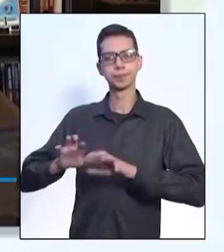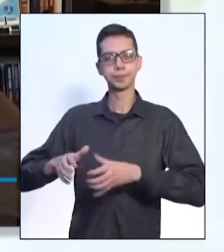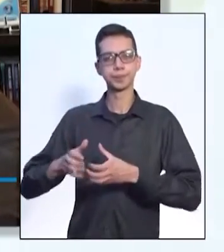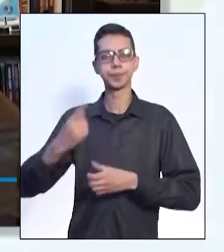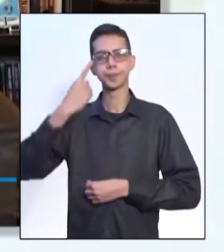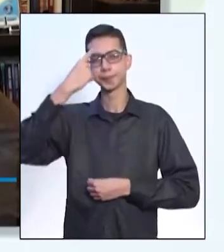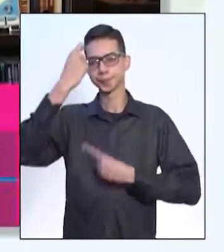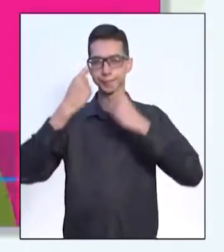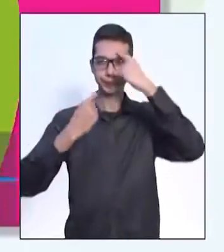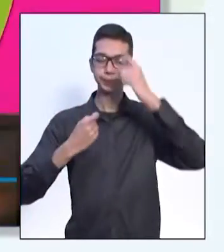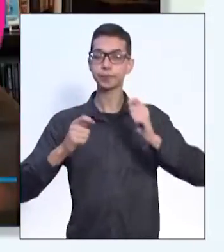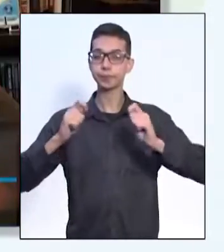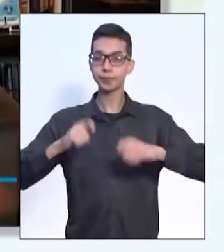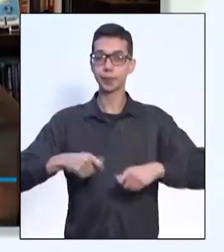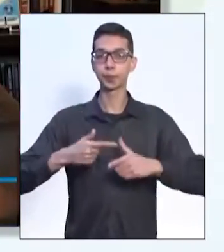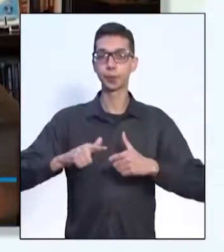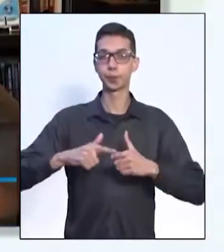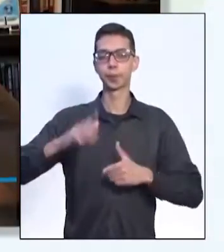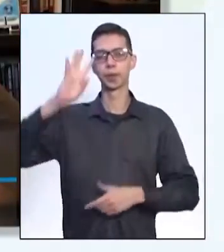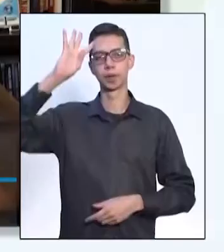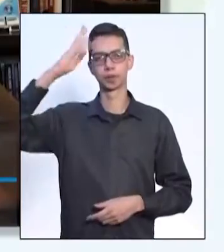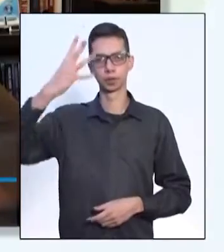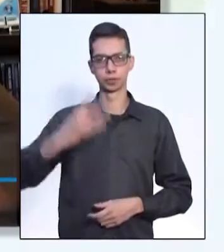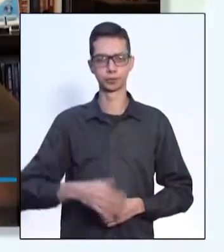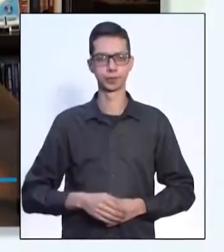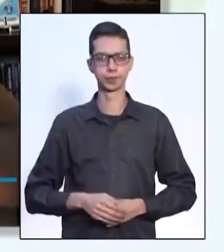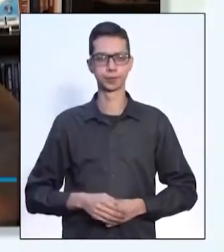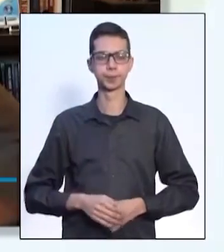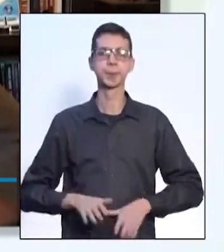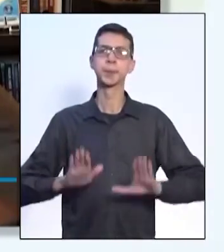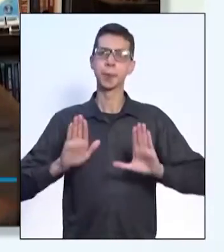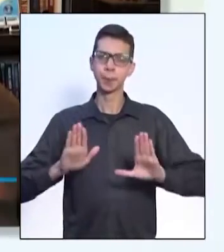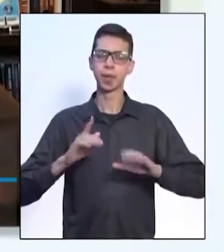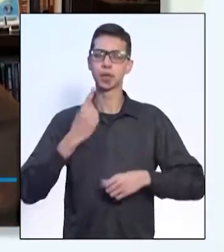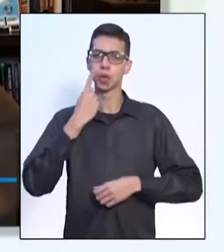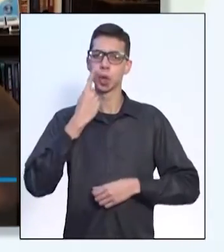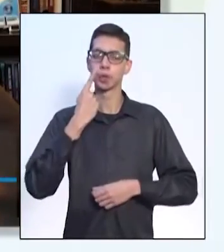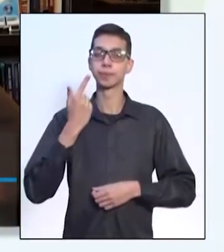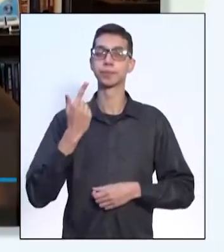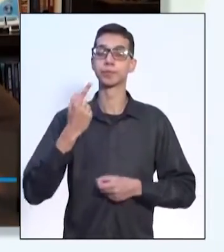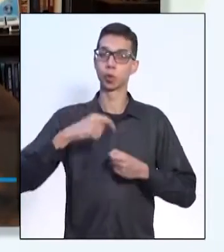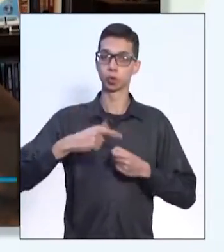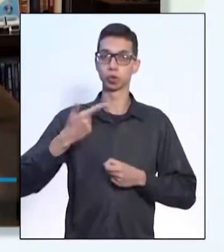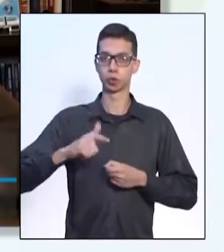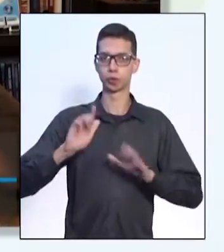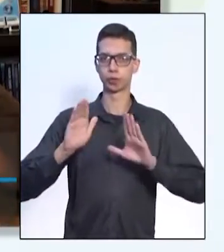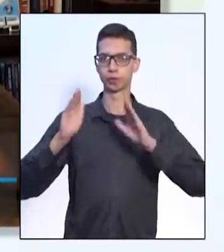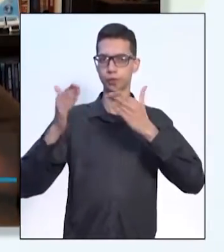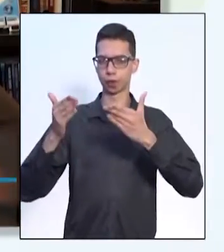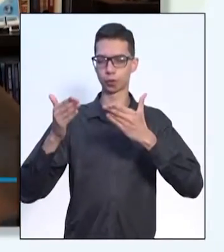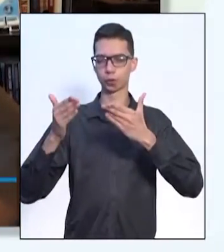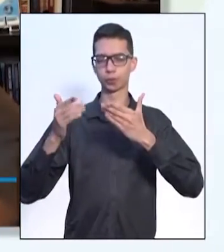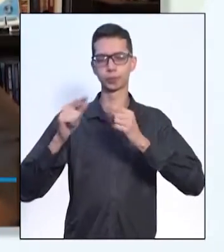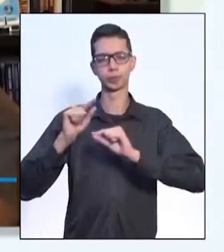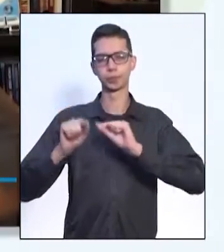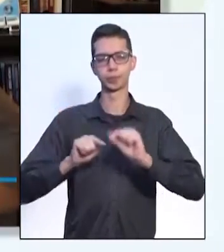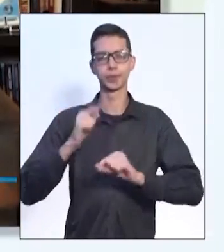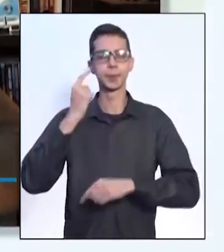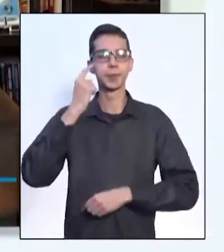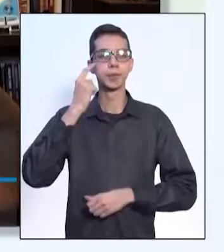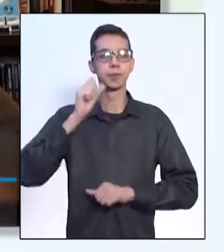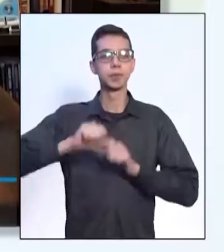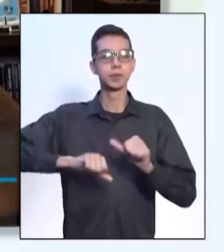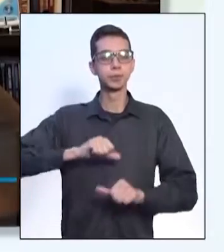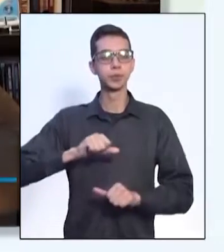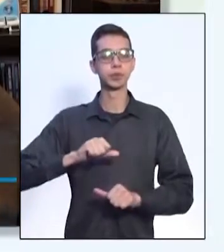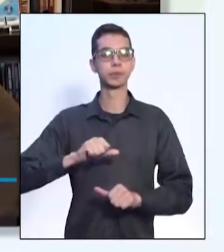resolver algum problema. Bom, mas vamos voltar para a nossa janela. Então, se nós pudéssemos mudar o que nós